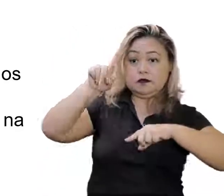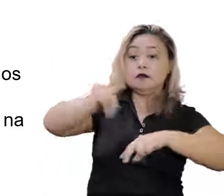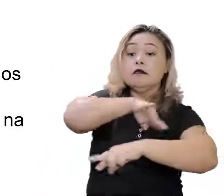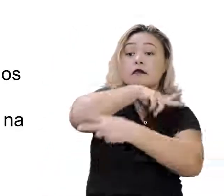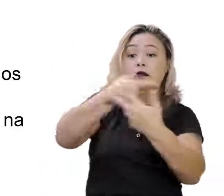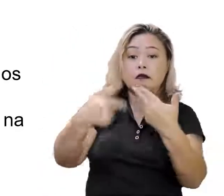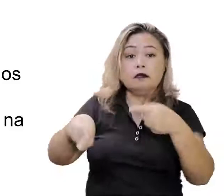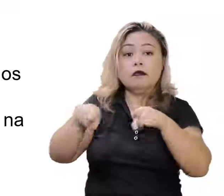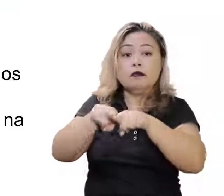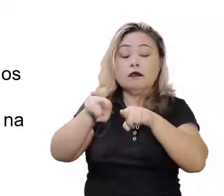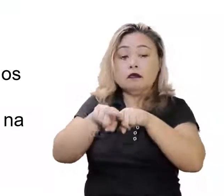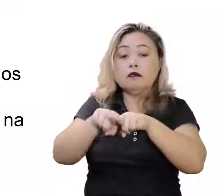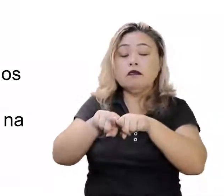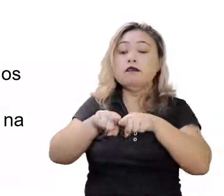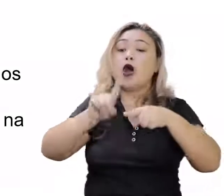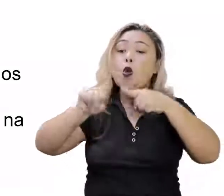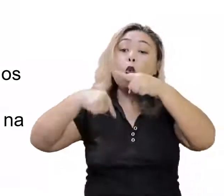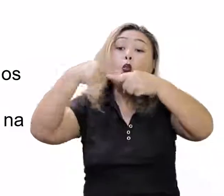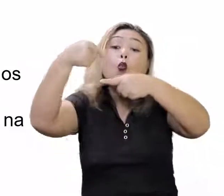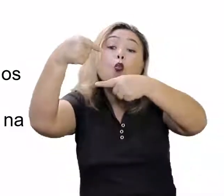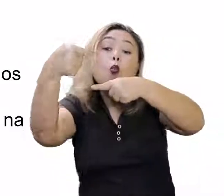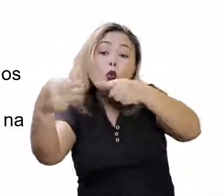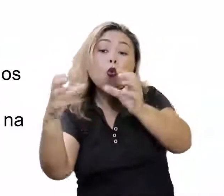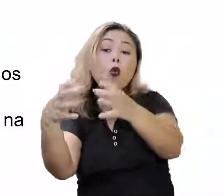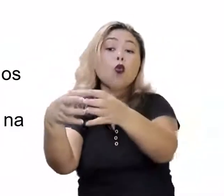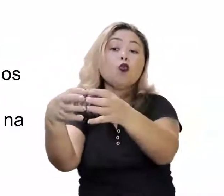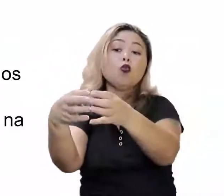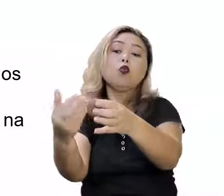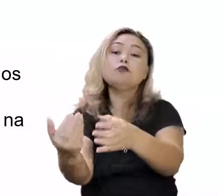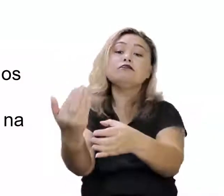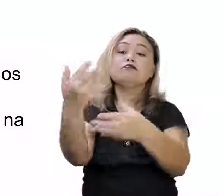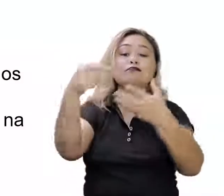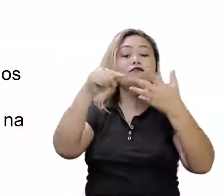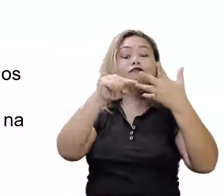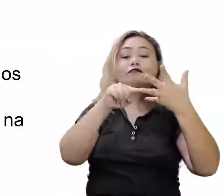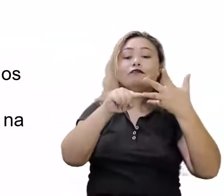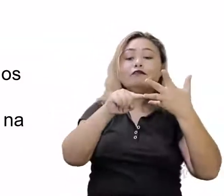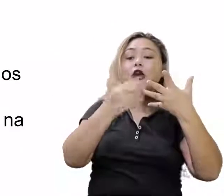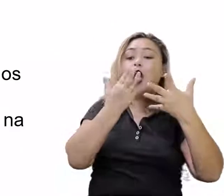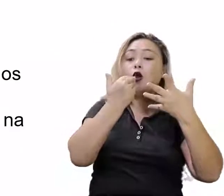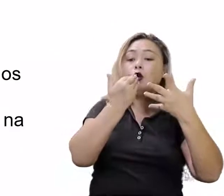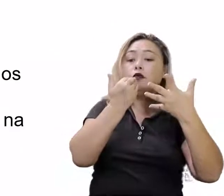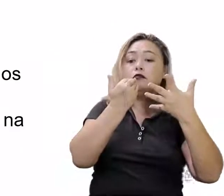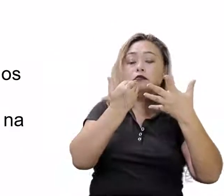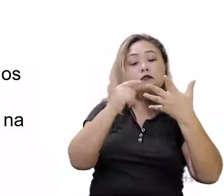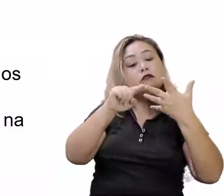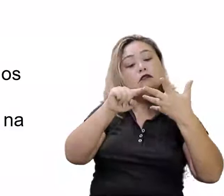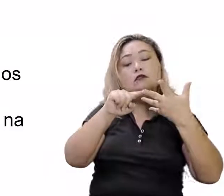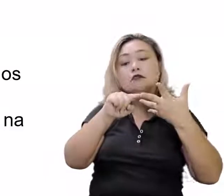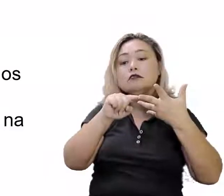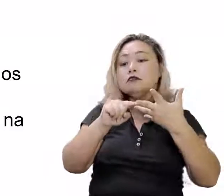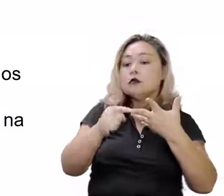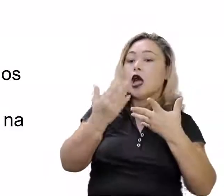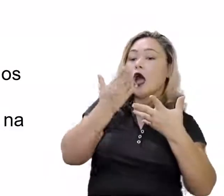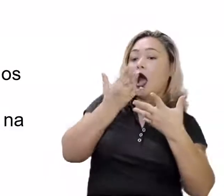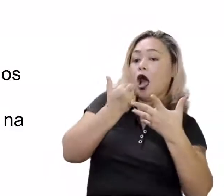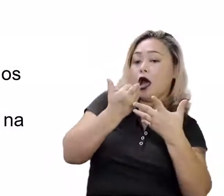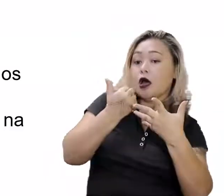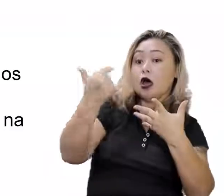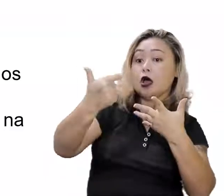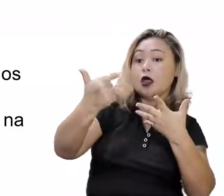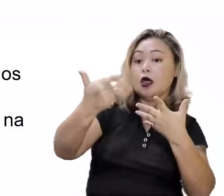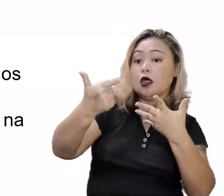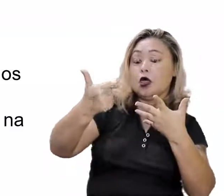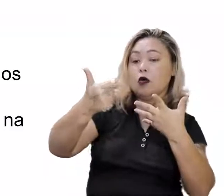consumidores também vão servir de alimento para outro grupo de organismos que vão ser os consumidores de